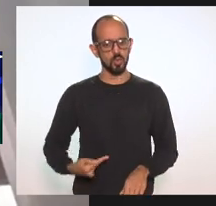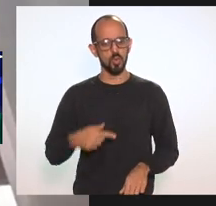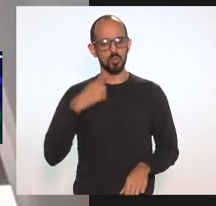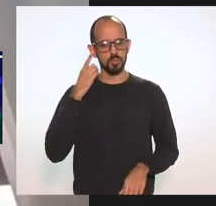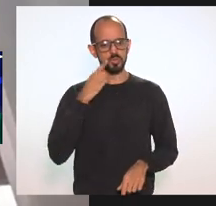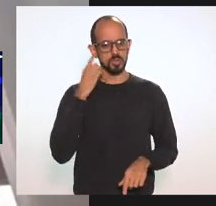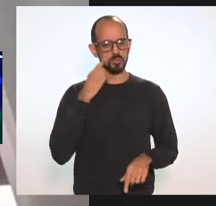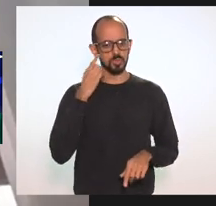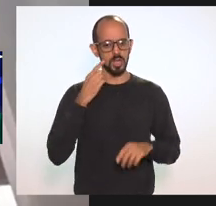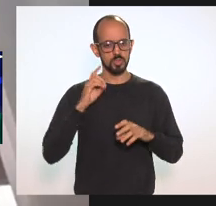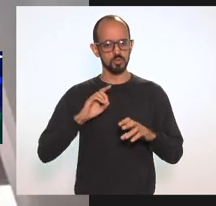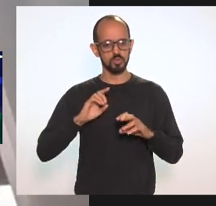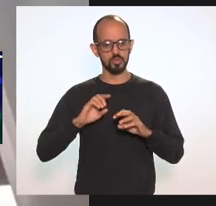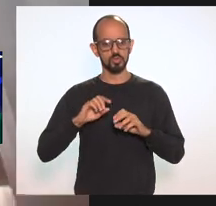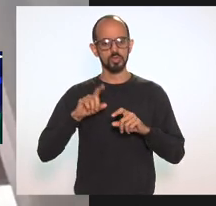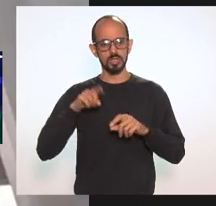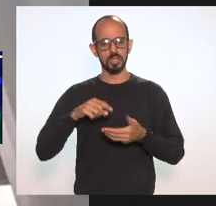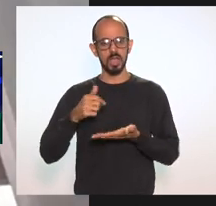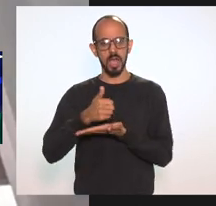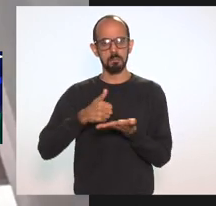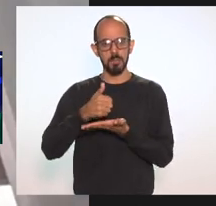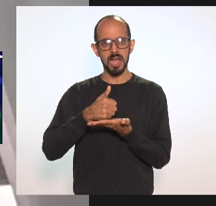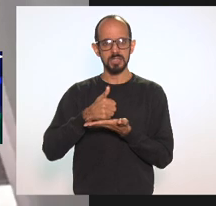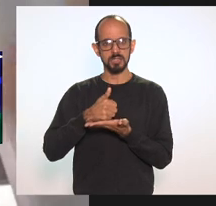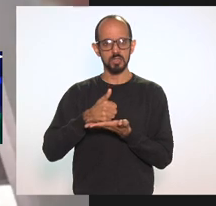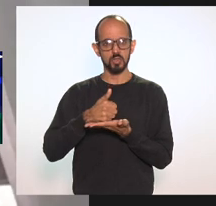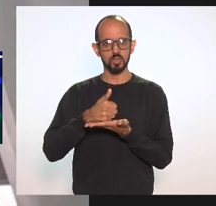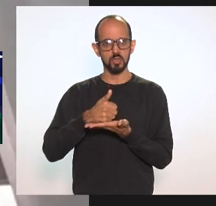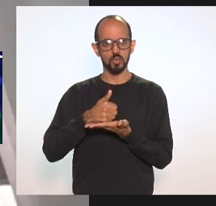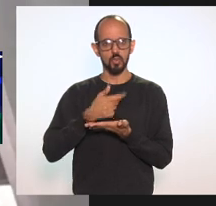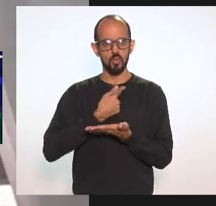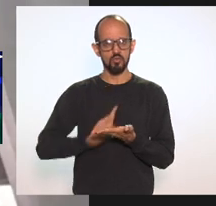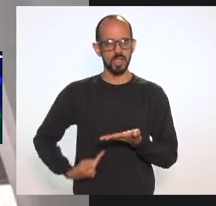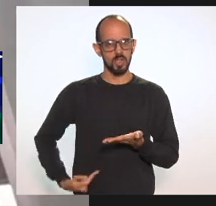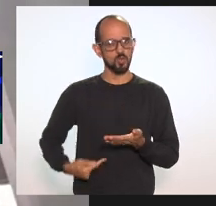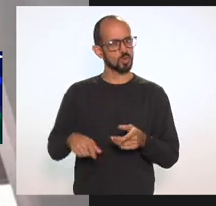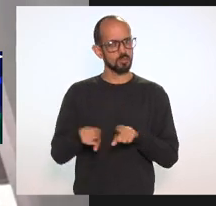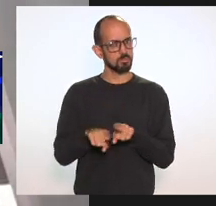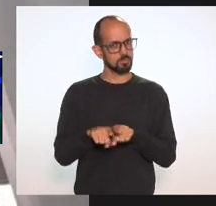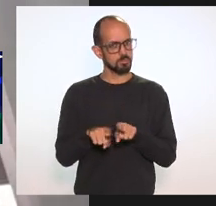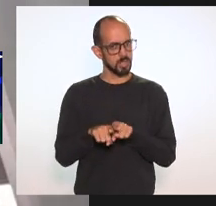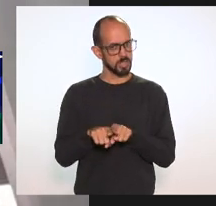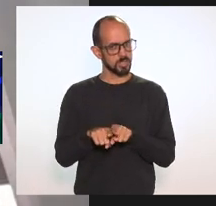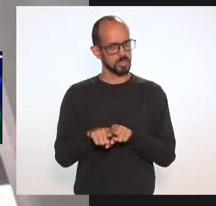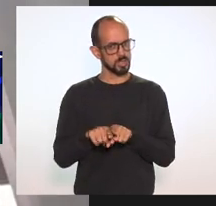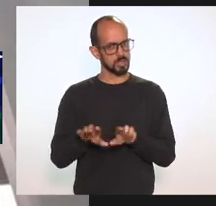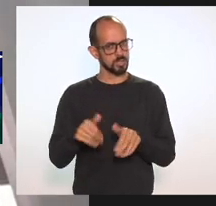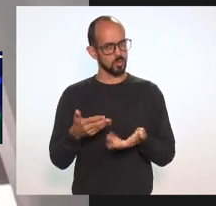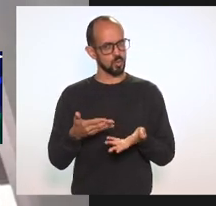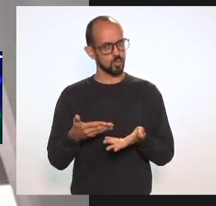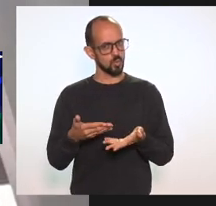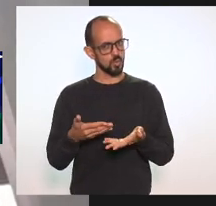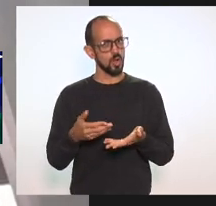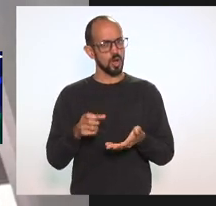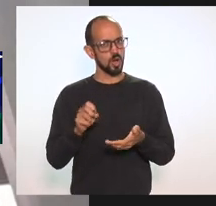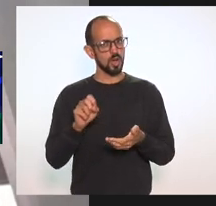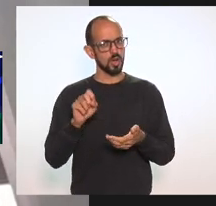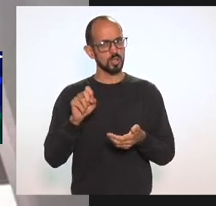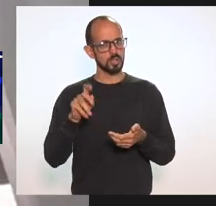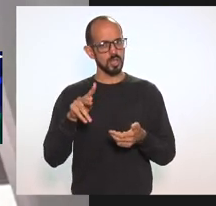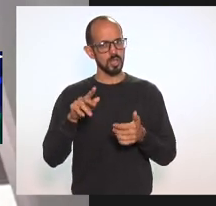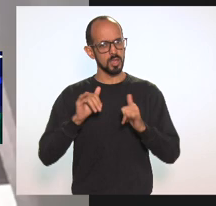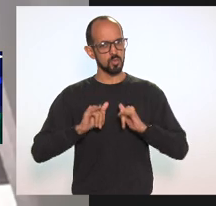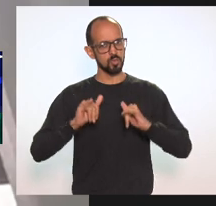os deputados daí que são base do governo dizer que falta o pronunciamento do governador é OK do